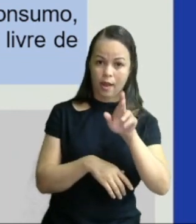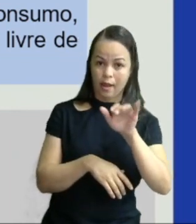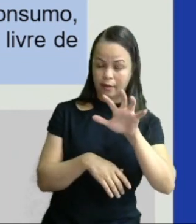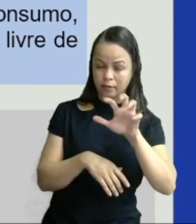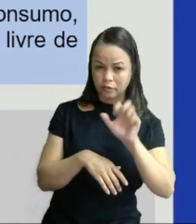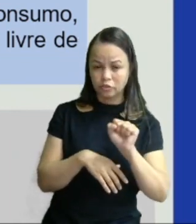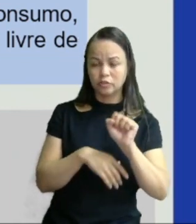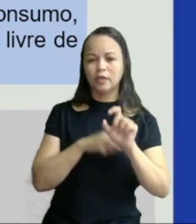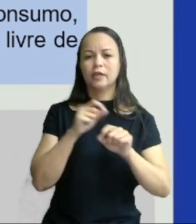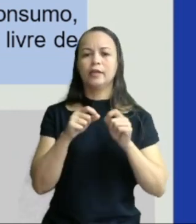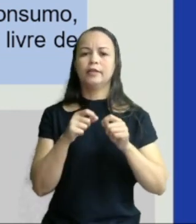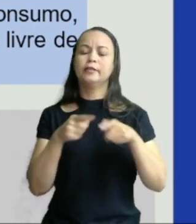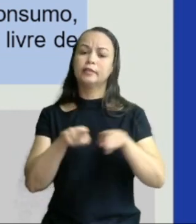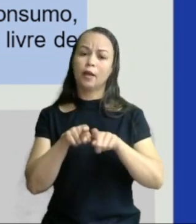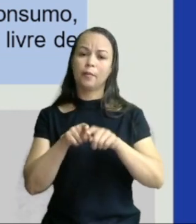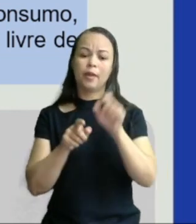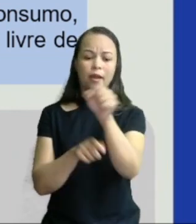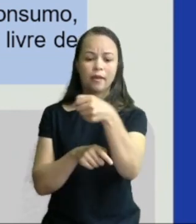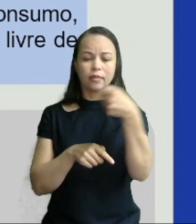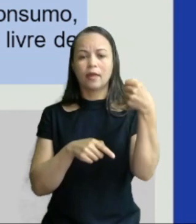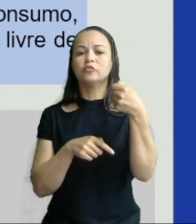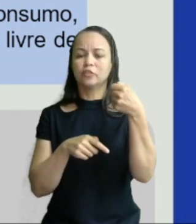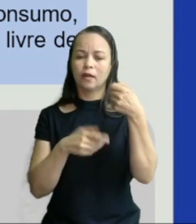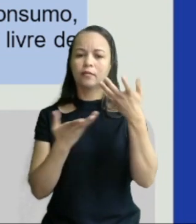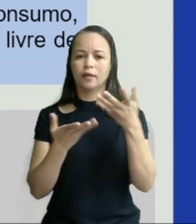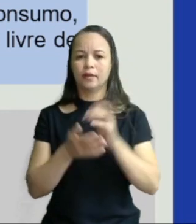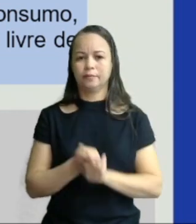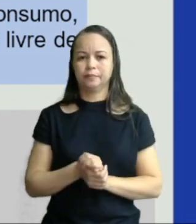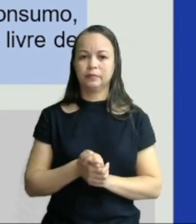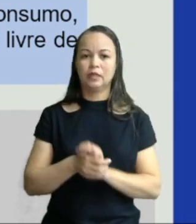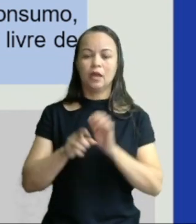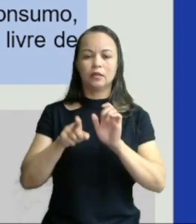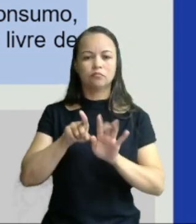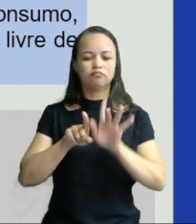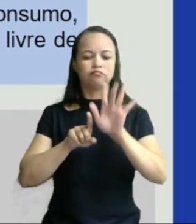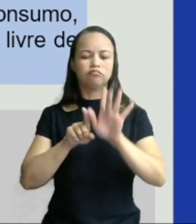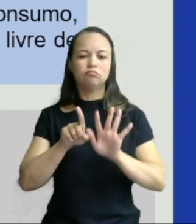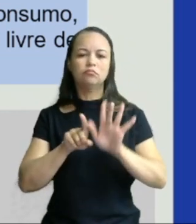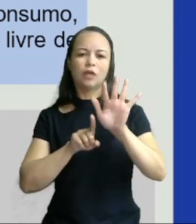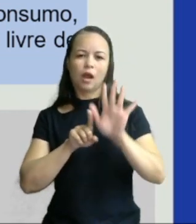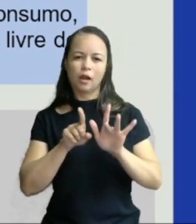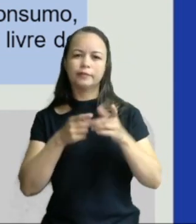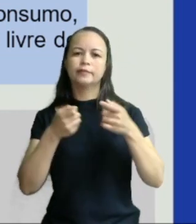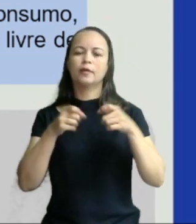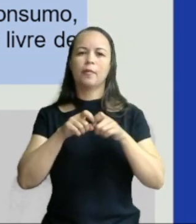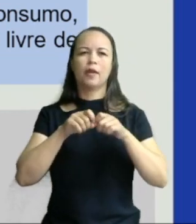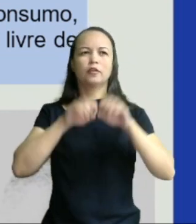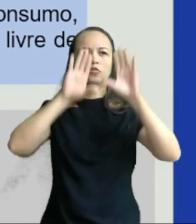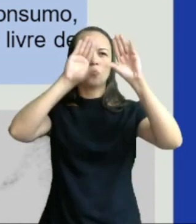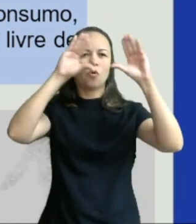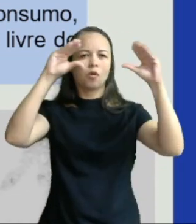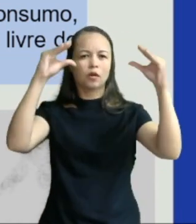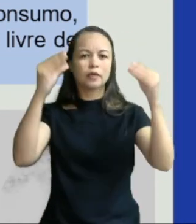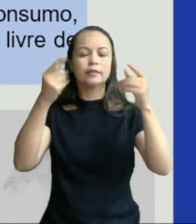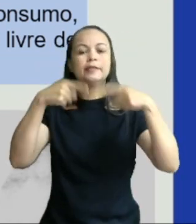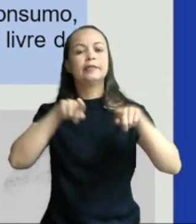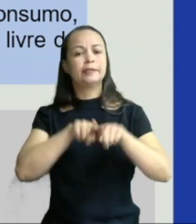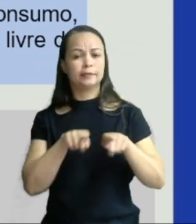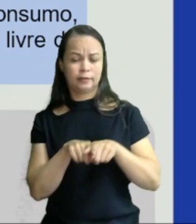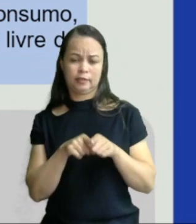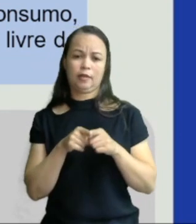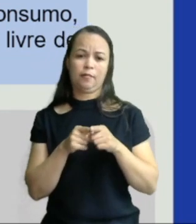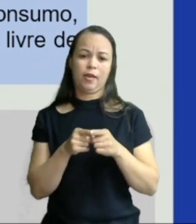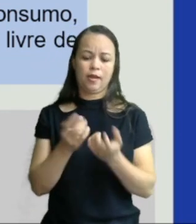ares, né? Em forma de vapor. E na panela fervendo. Desse outro lado, né, a gente vai